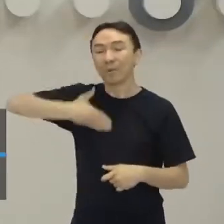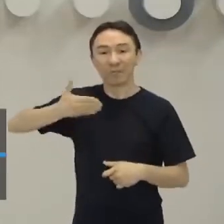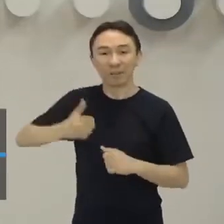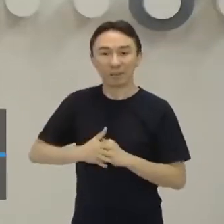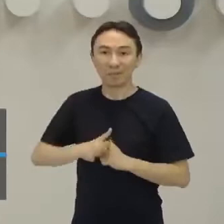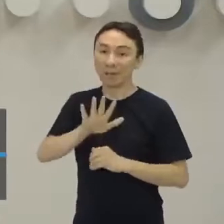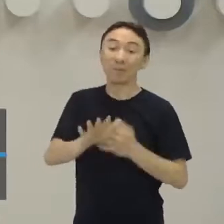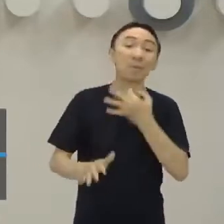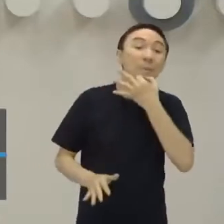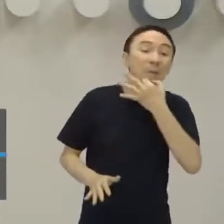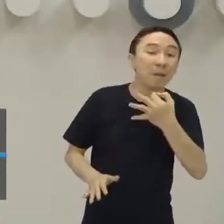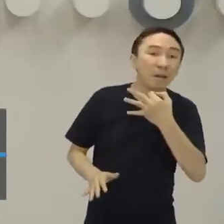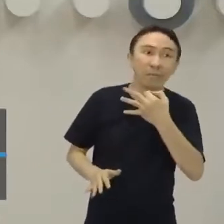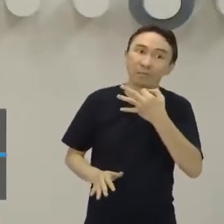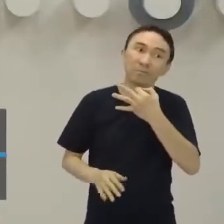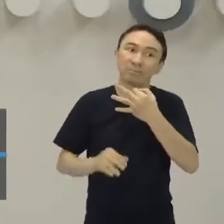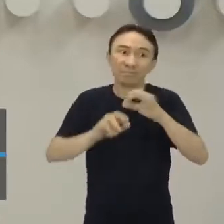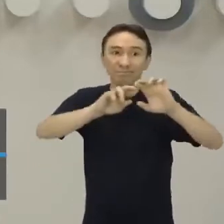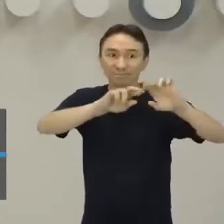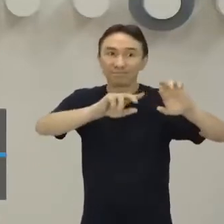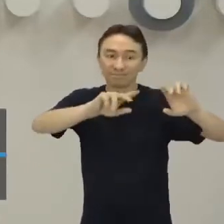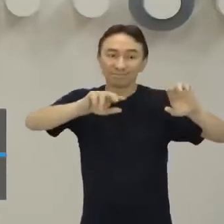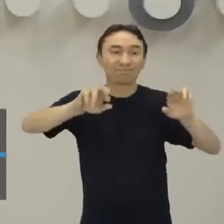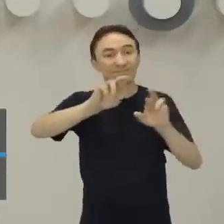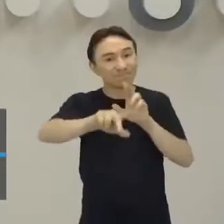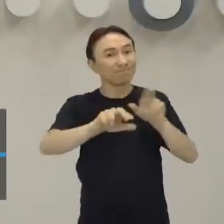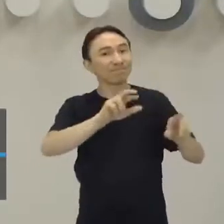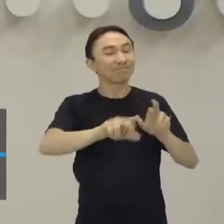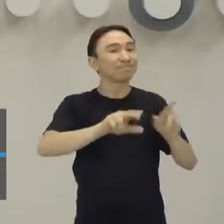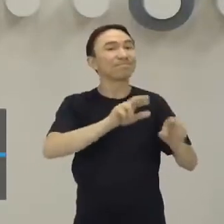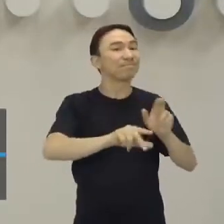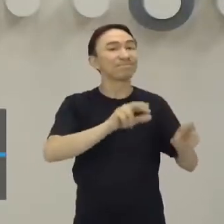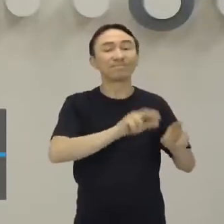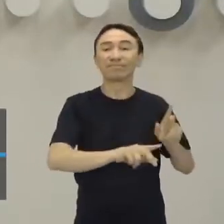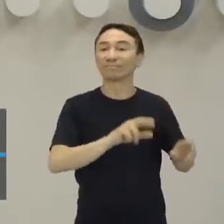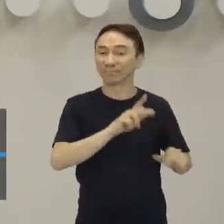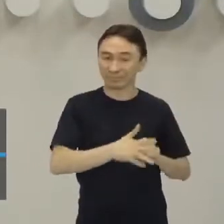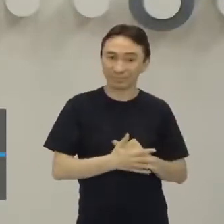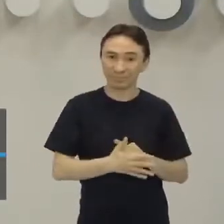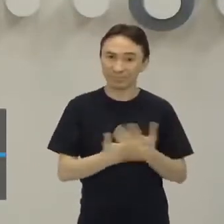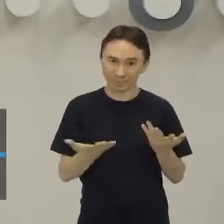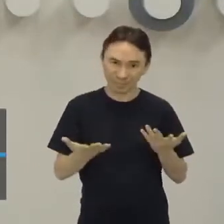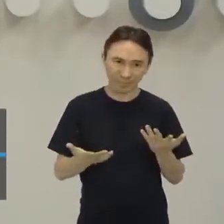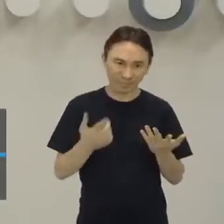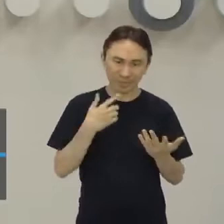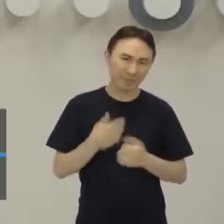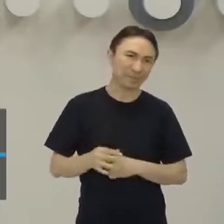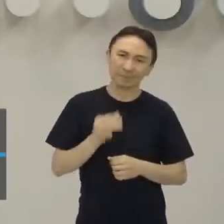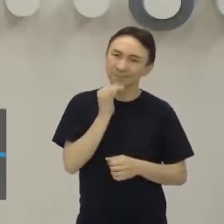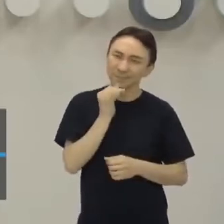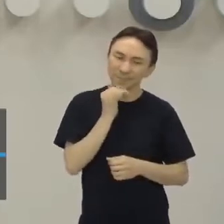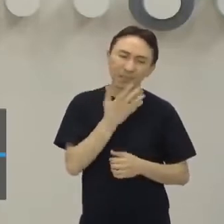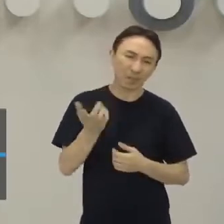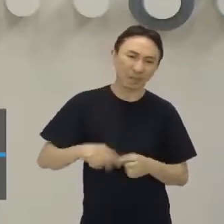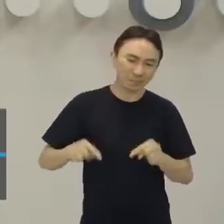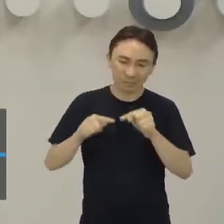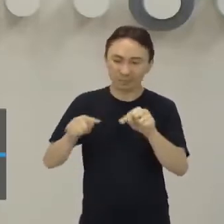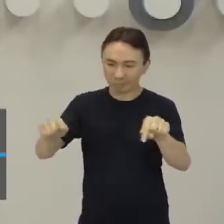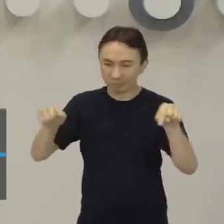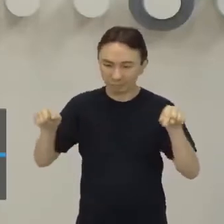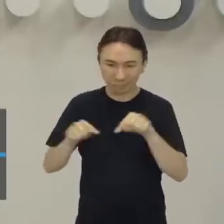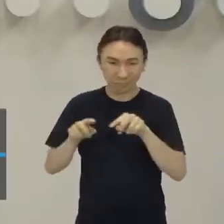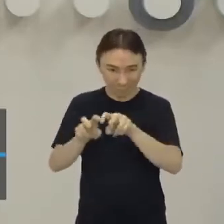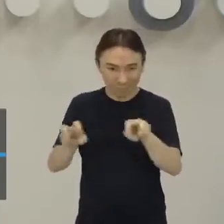mais participações nesse contexto, tudo bem, porque hoje o momento é aberto ao debate. Então, se estivéssemos em sala, seria um momento de debate